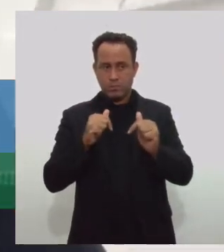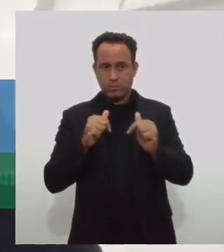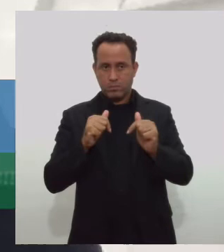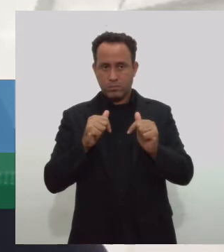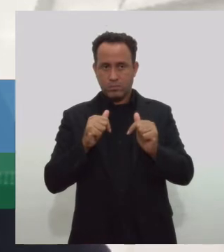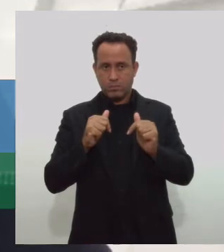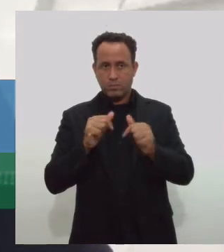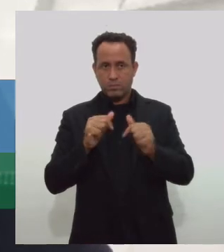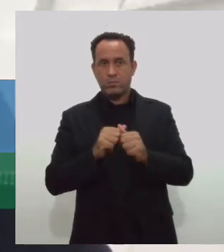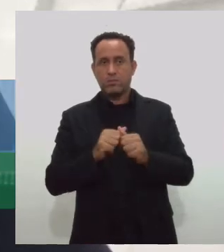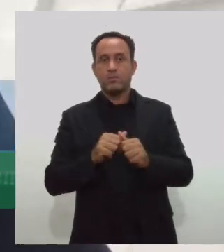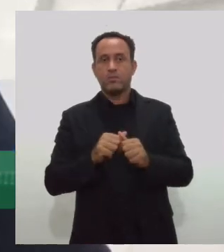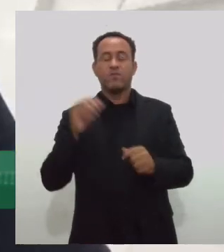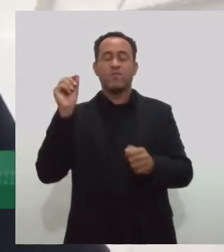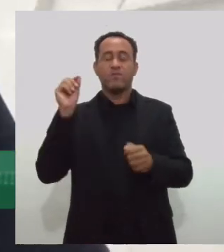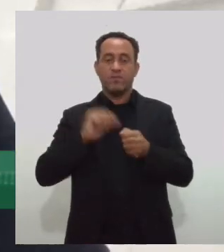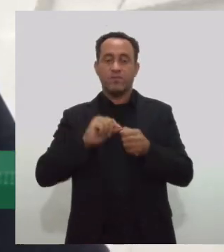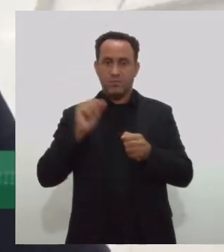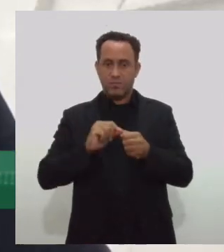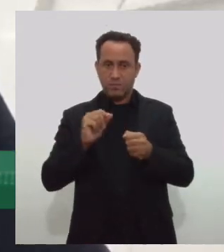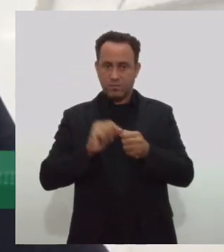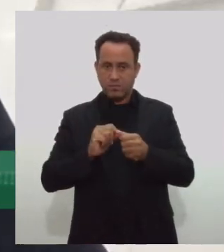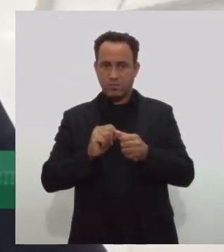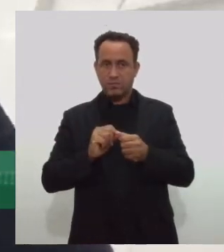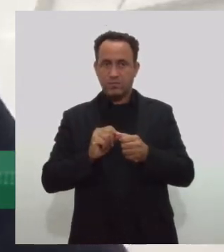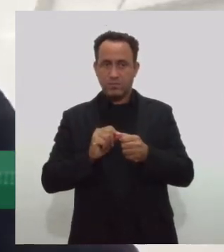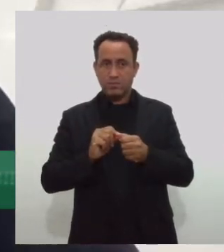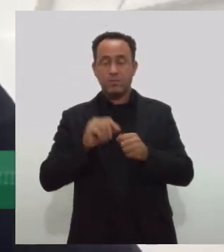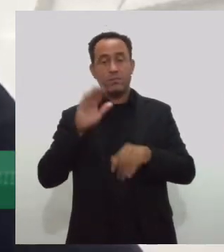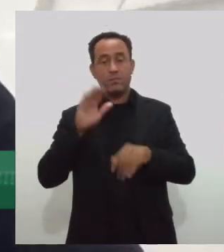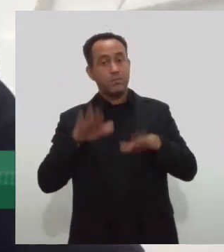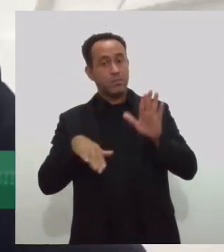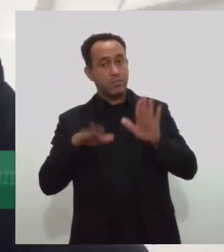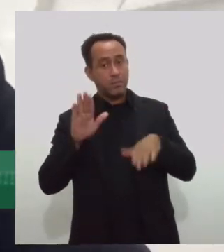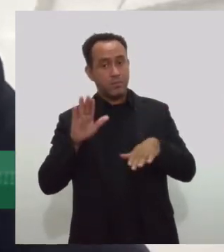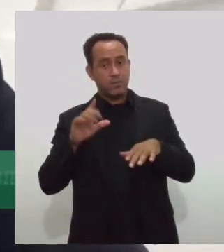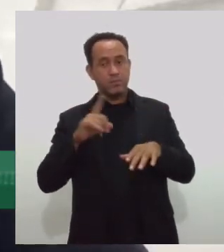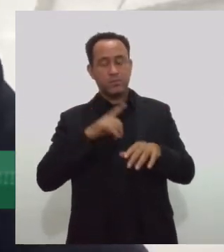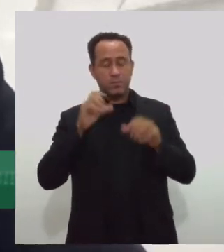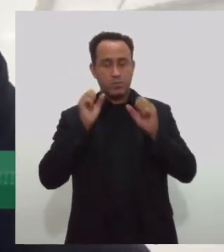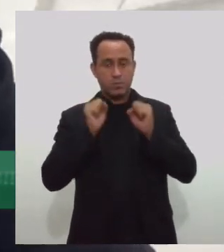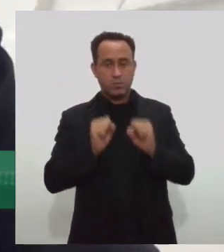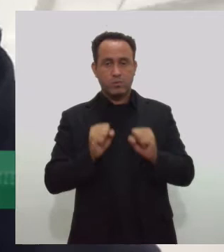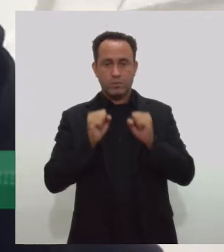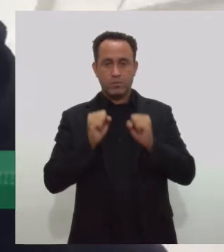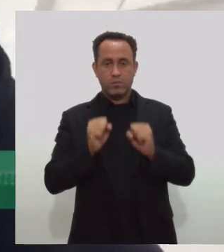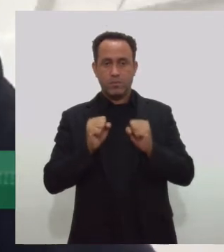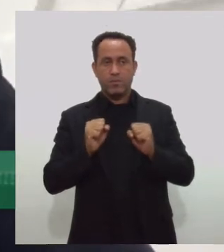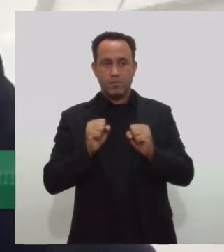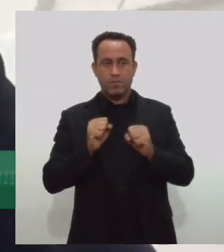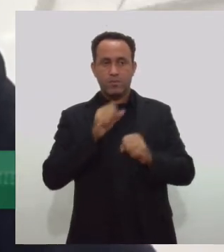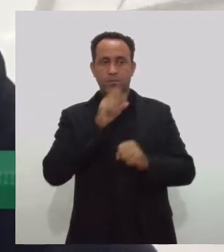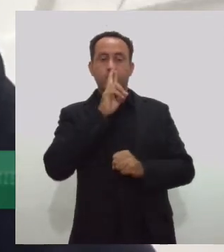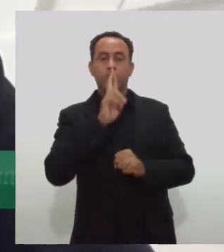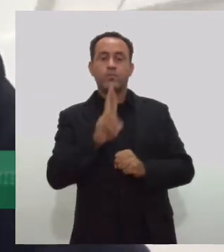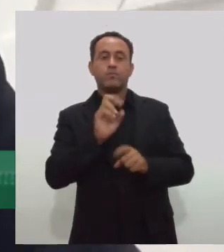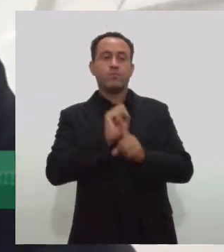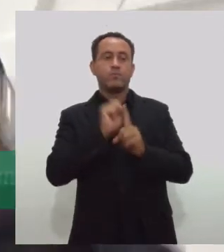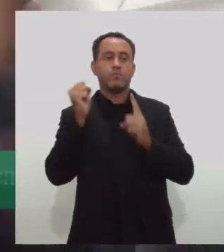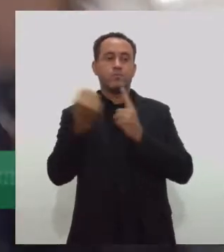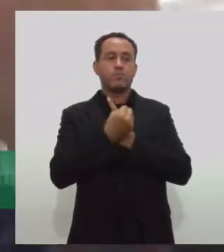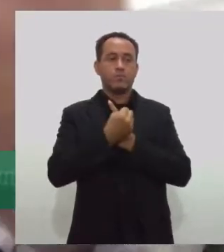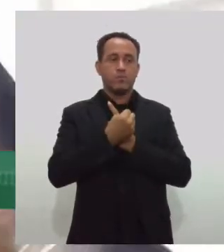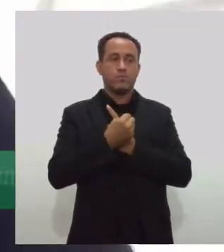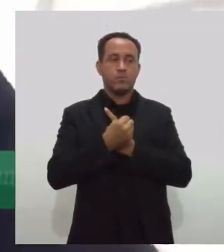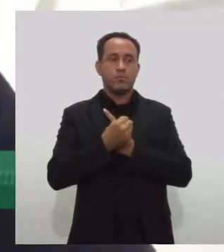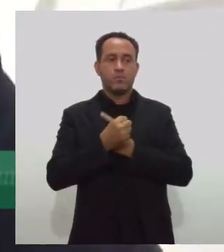improbidade, aplicar essas sanções que talvez tenham um poder de resposta para a sociedade